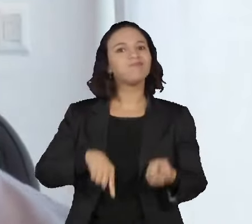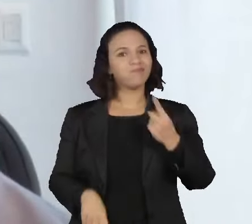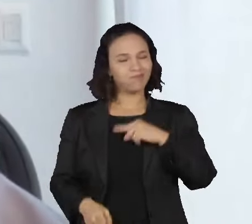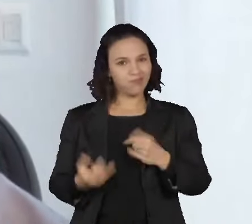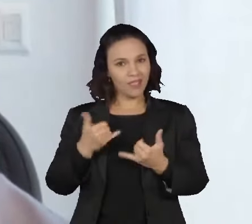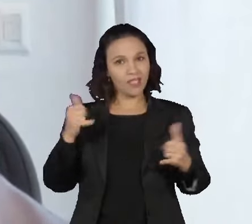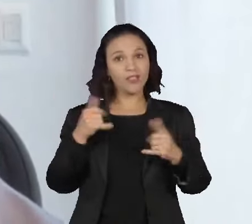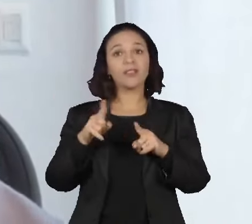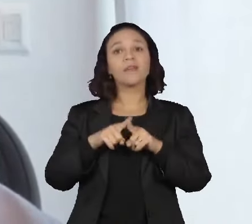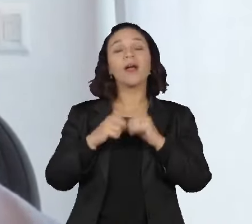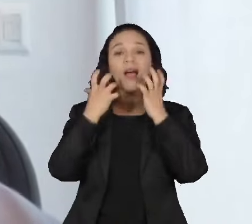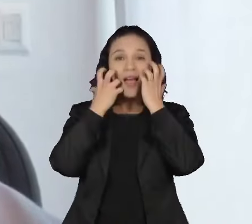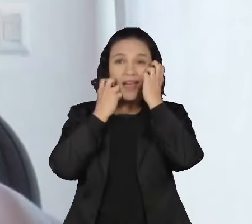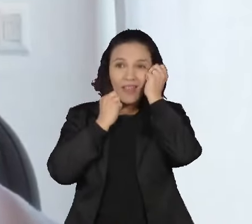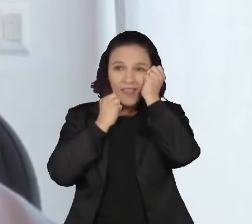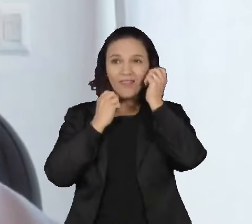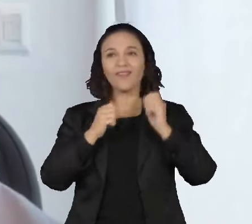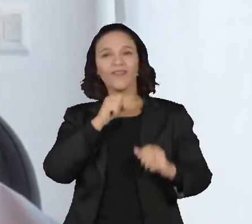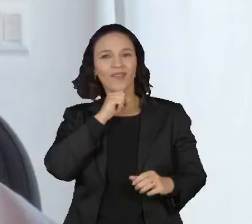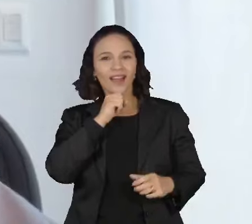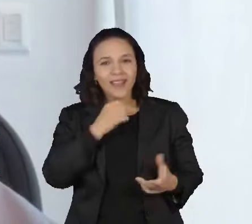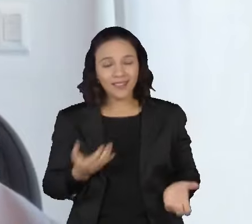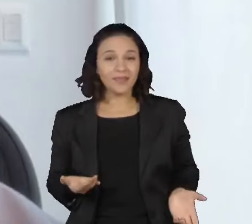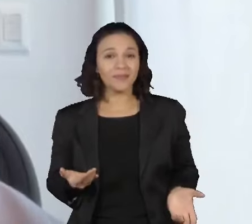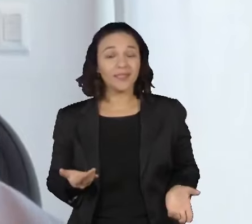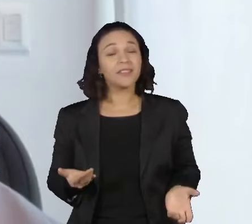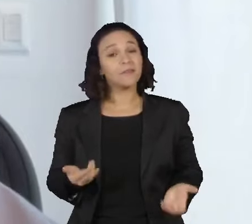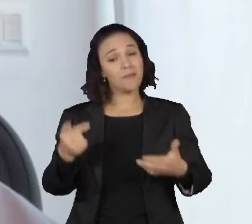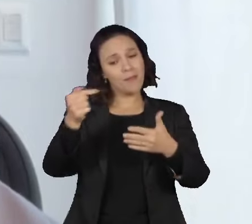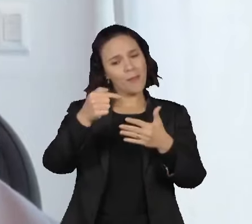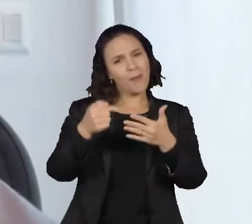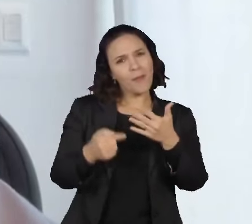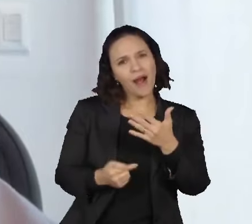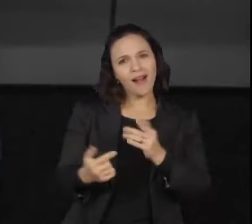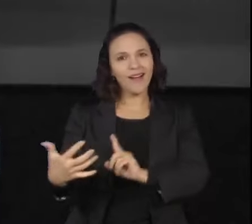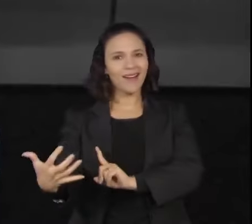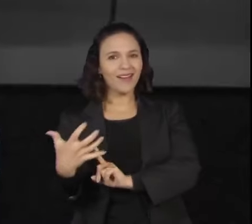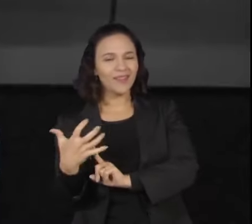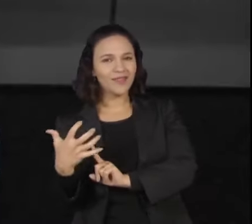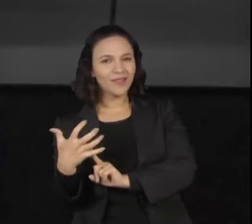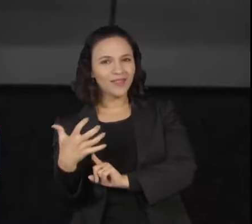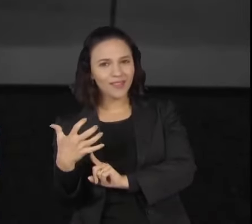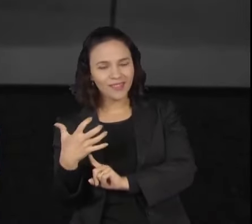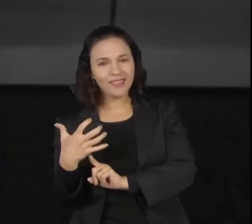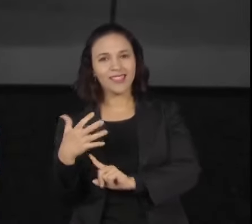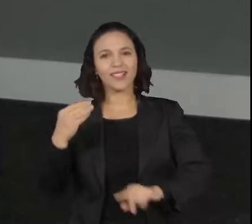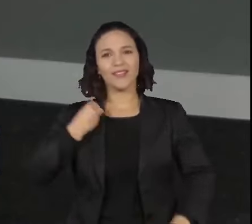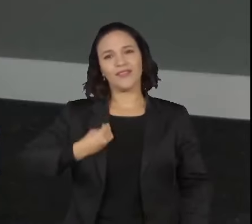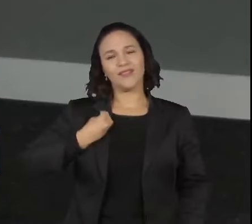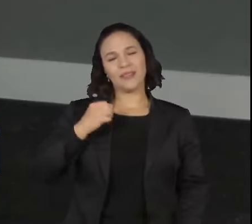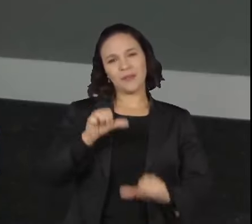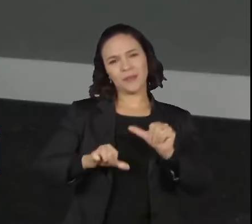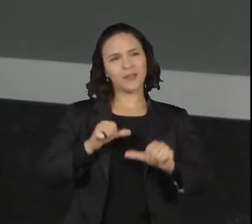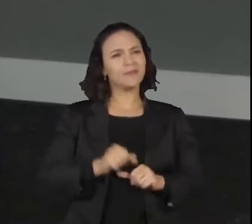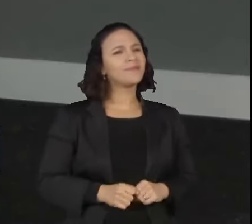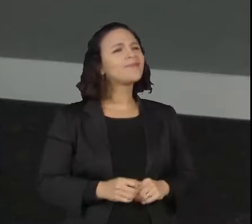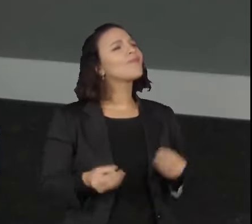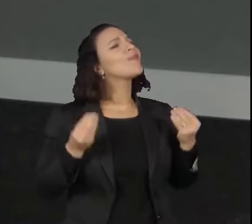nosso envelhecimento. Isso tudo faz com que a gente mude em relação à nossa vida. Como a